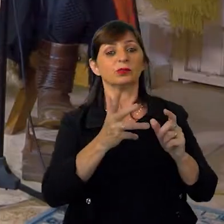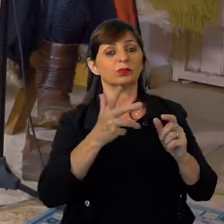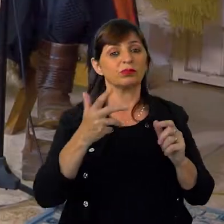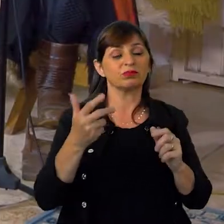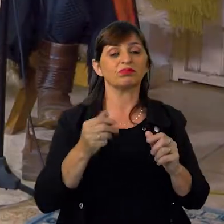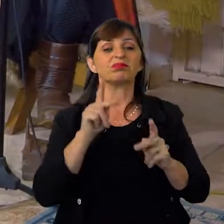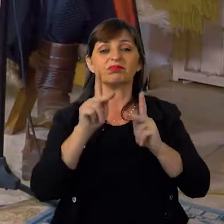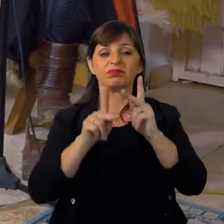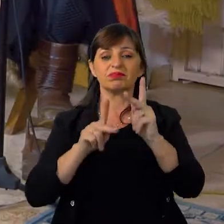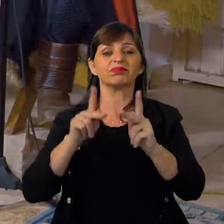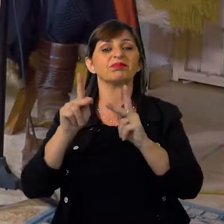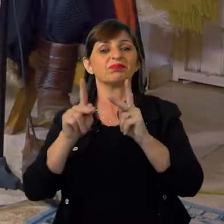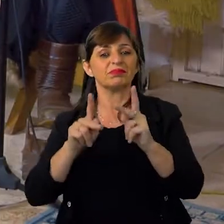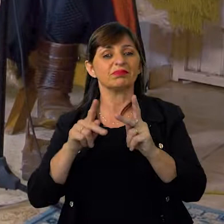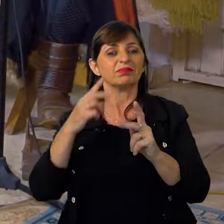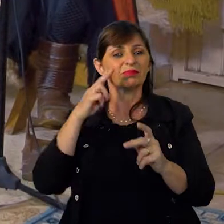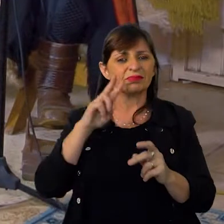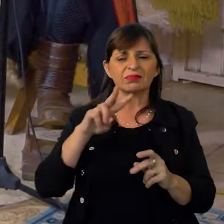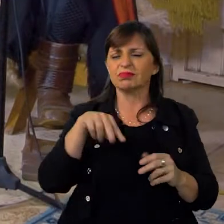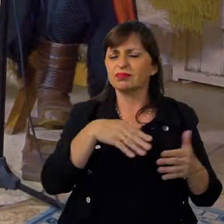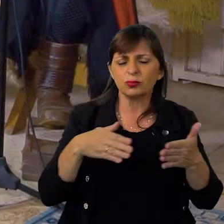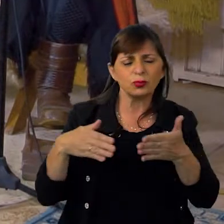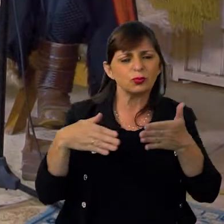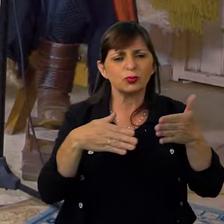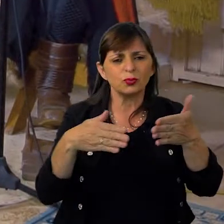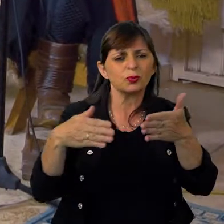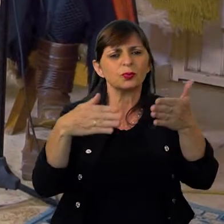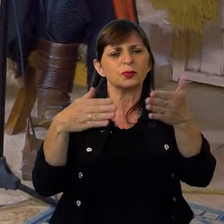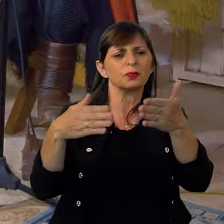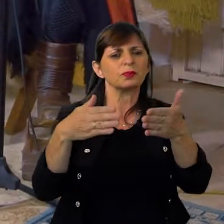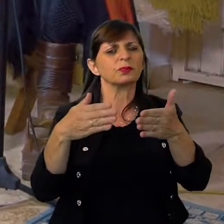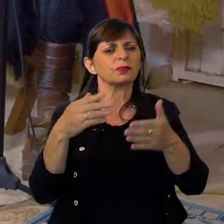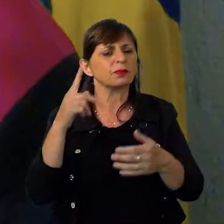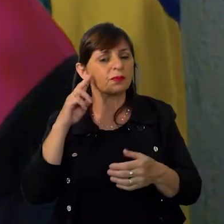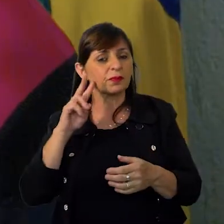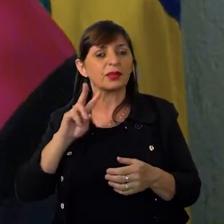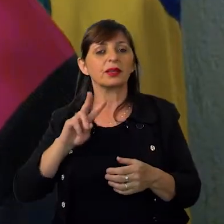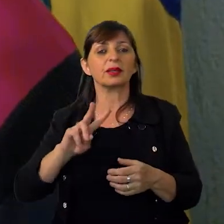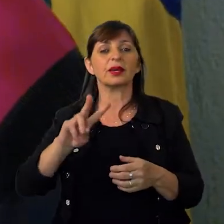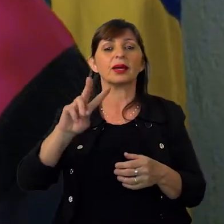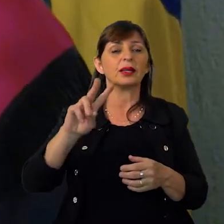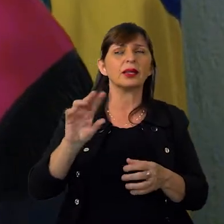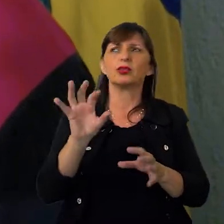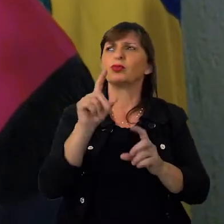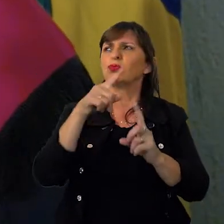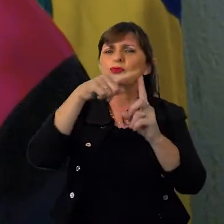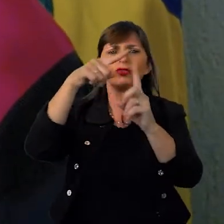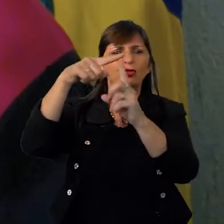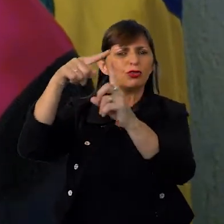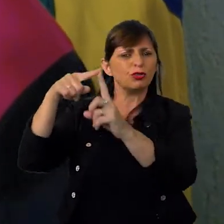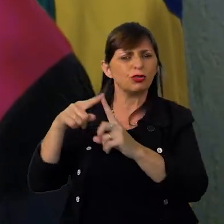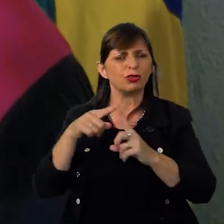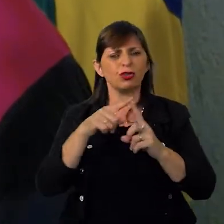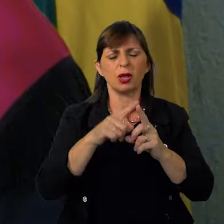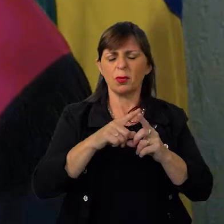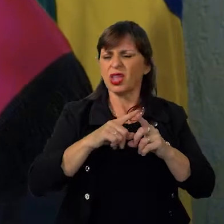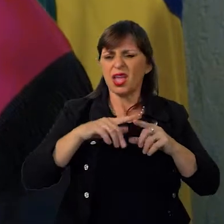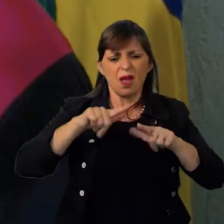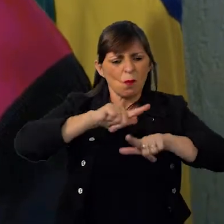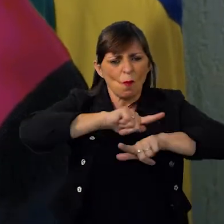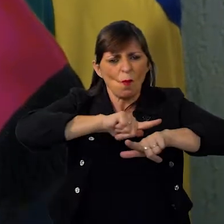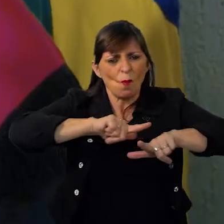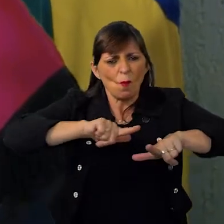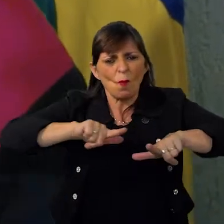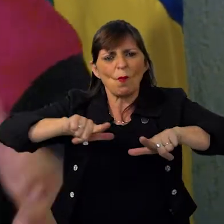se lá no povo entre o bloco de cimento sendo feito mais espécie de